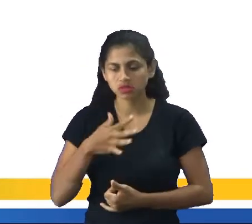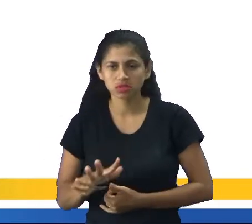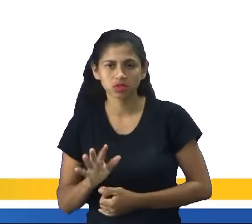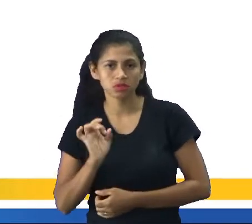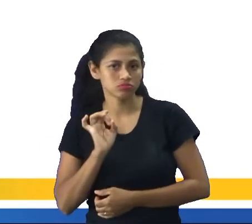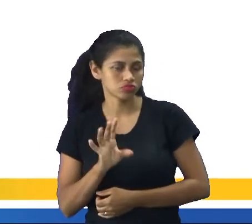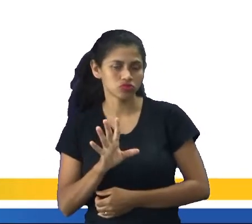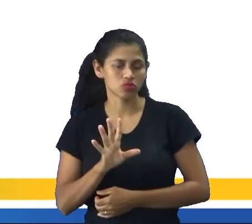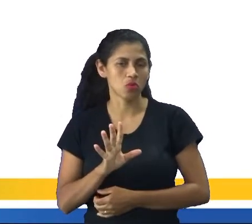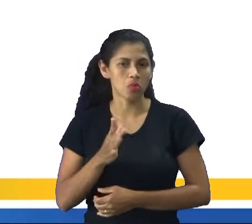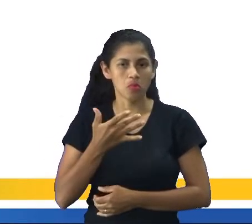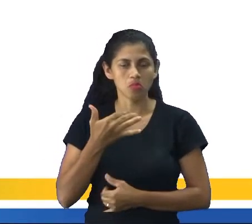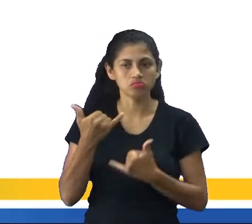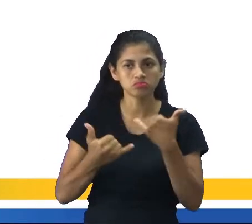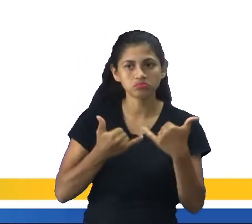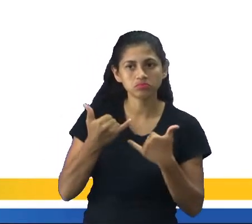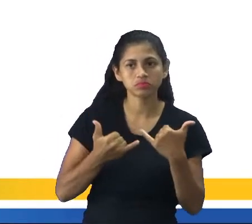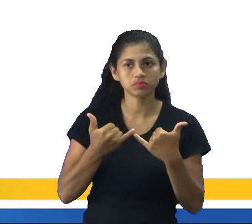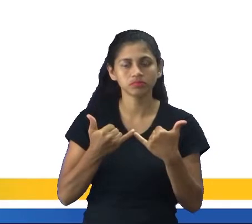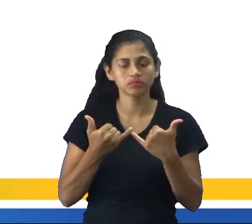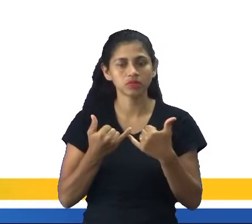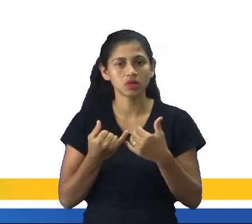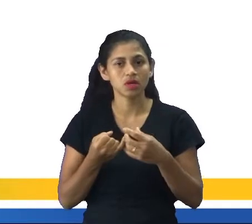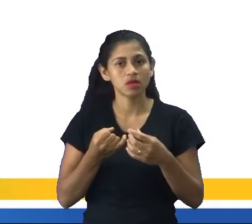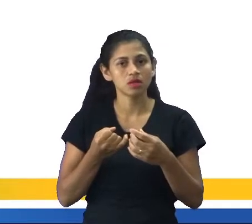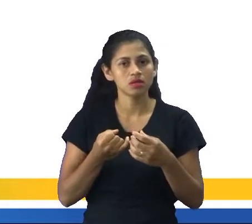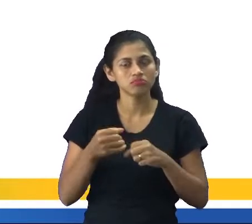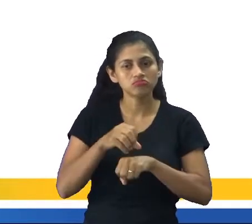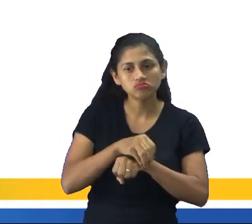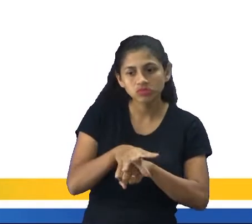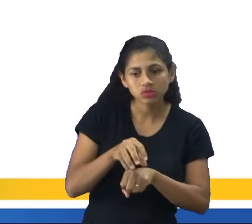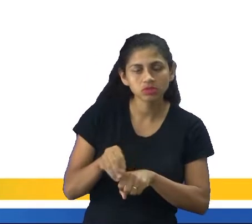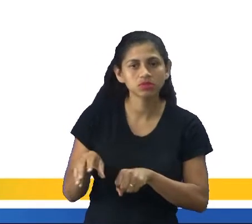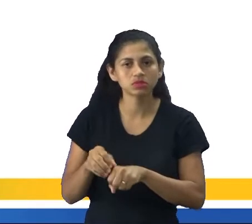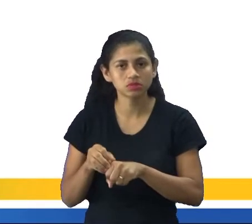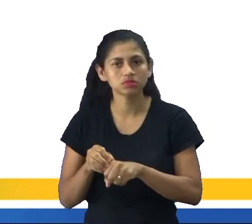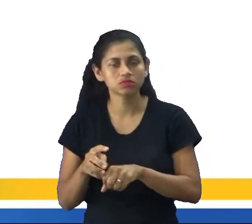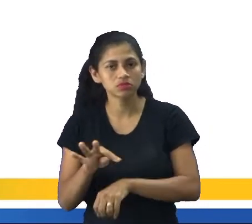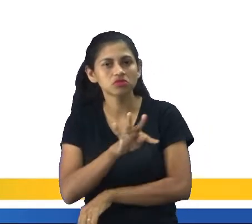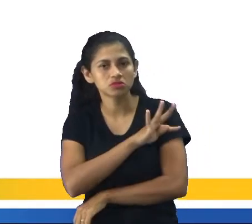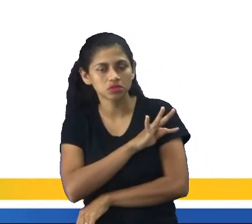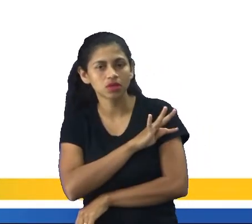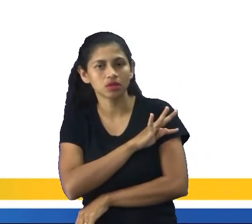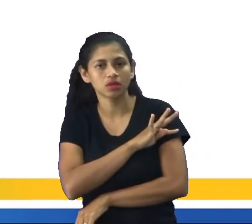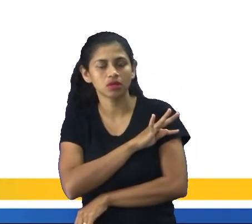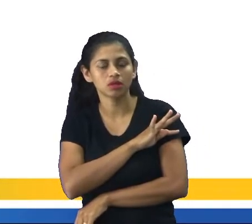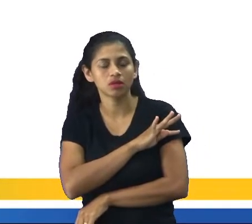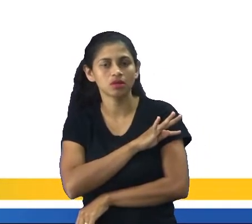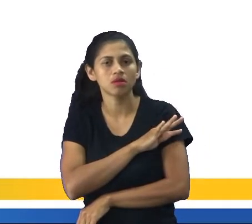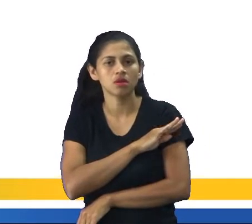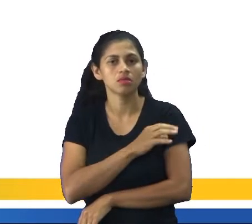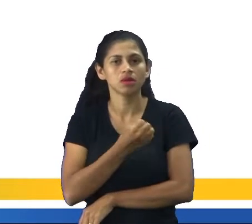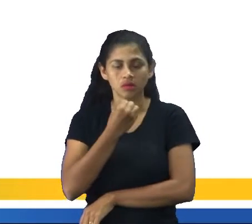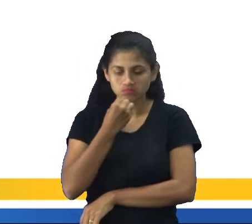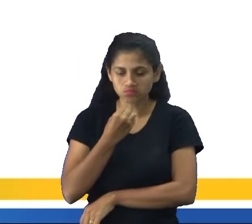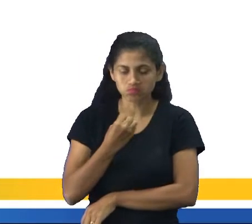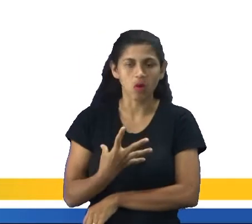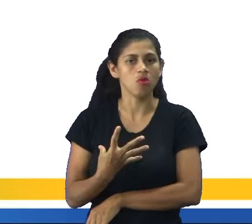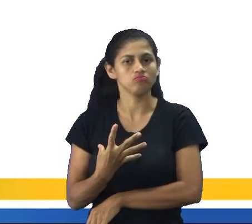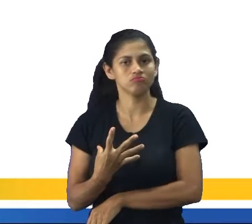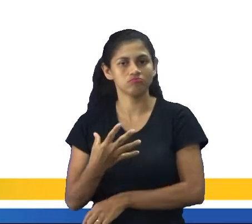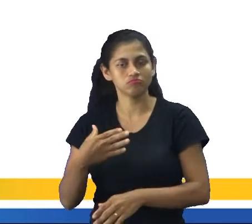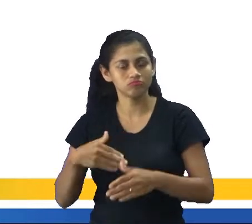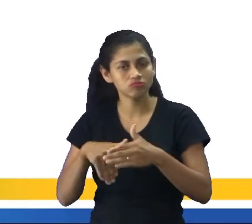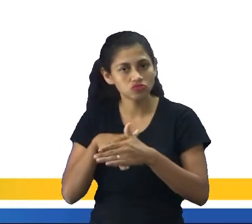jogam junto e assim ensinam as melhores técnicas para quem quiser virar um craque nas modalidades. Aí na